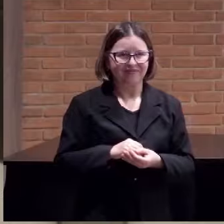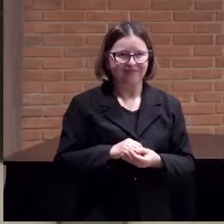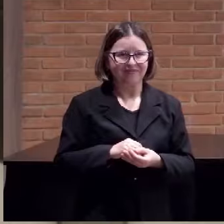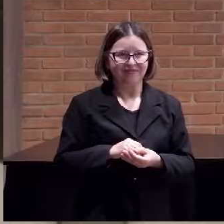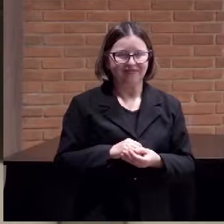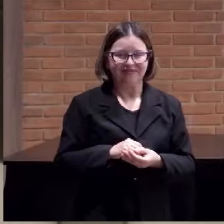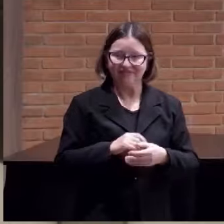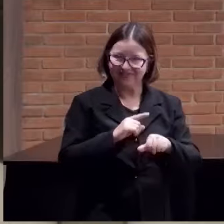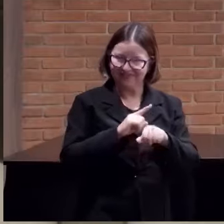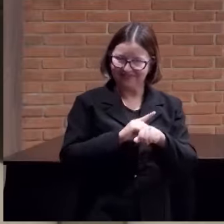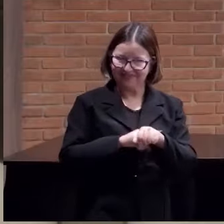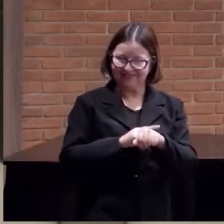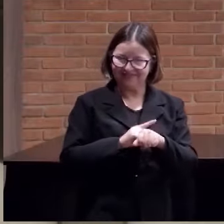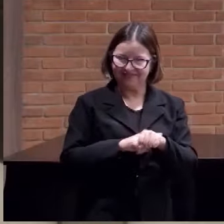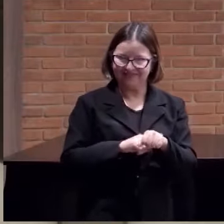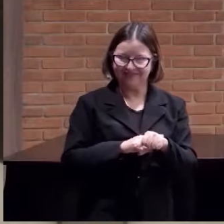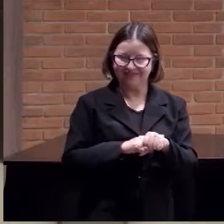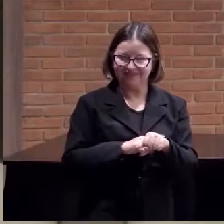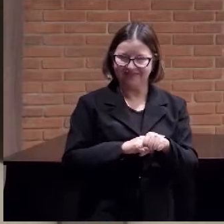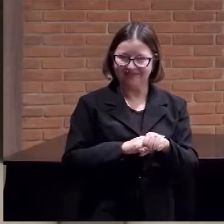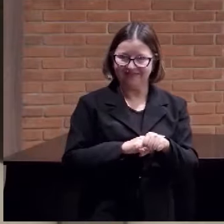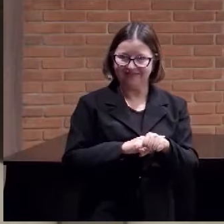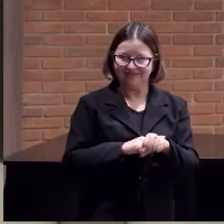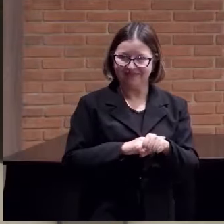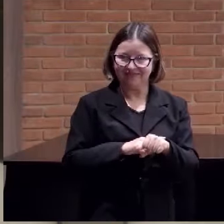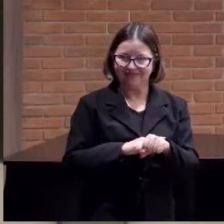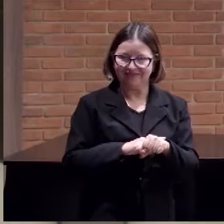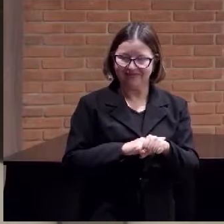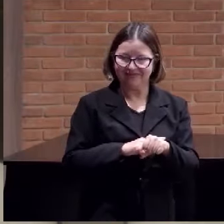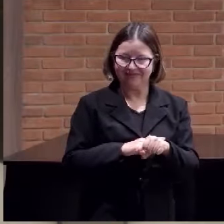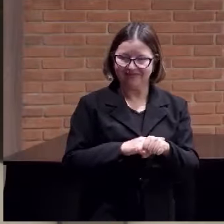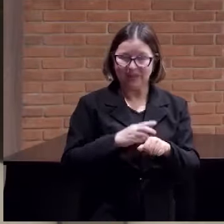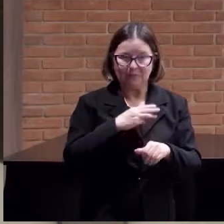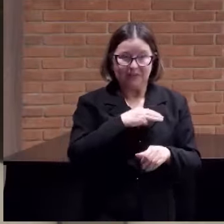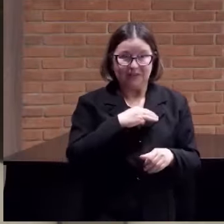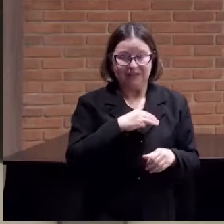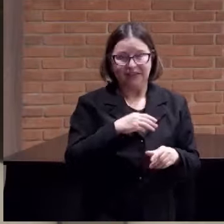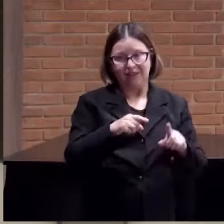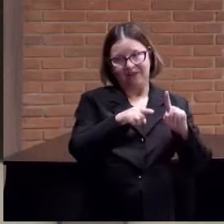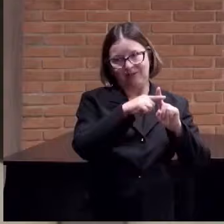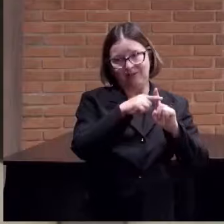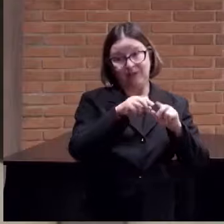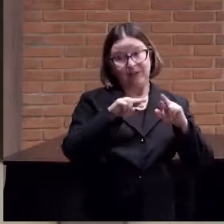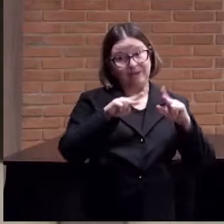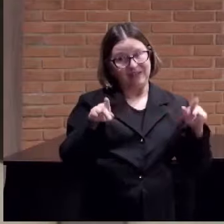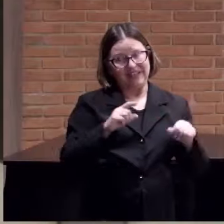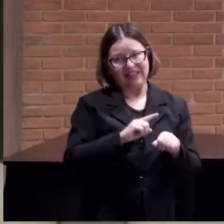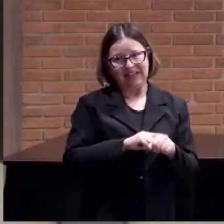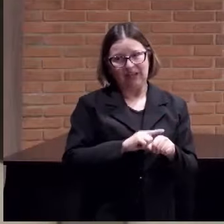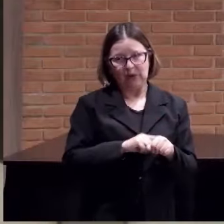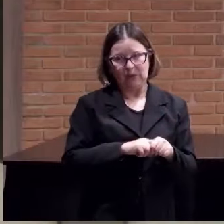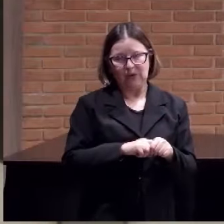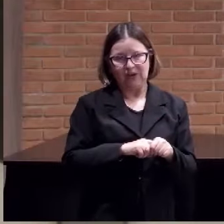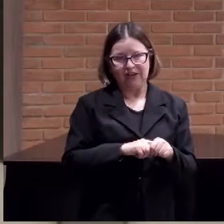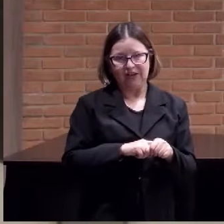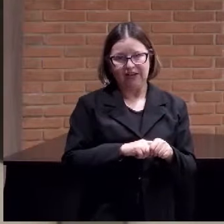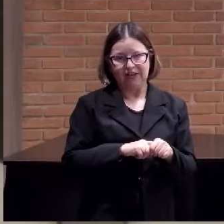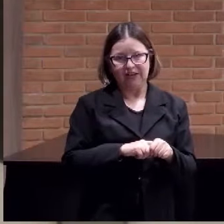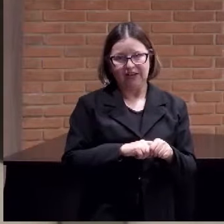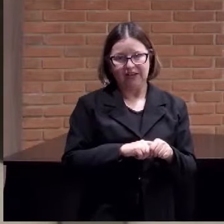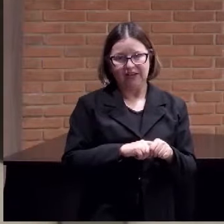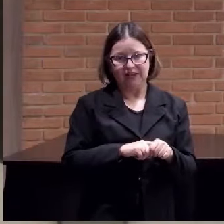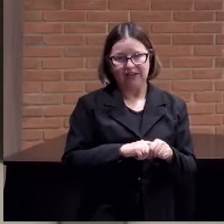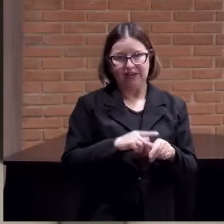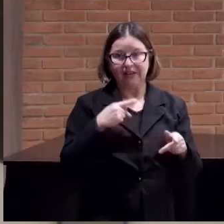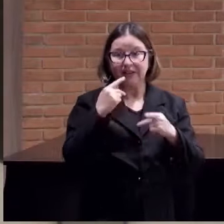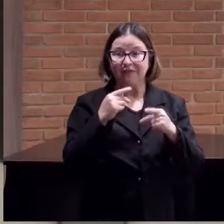A hora do ministério da cruz é diferente da hora que envolve a